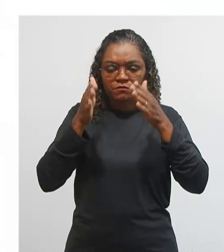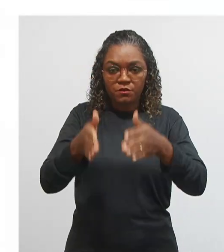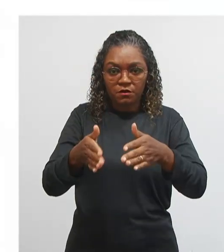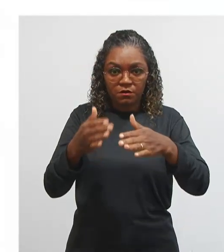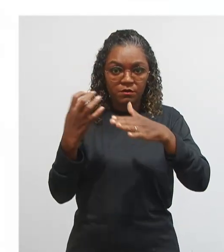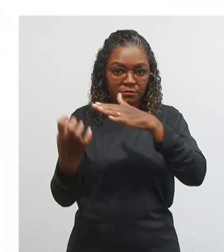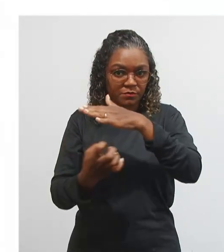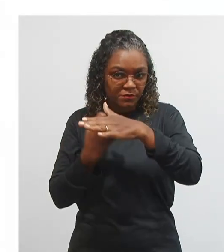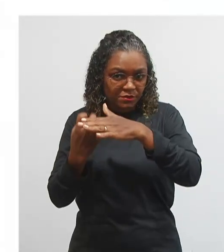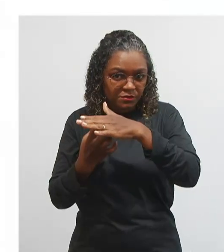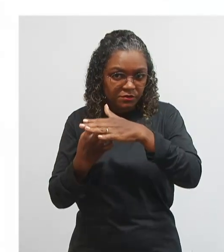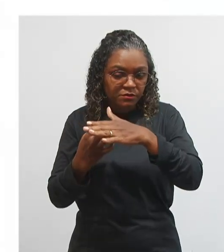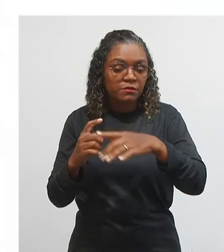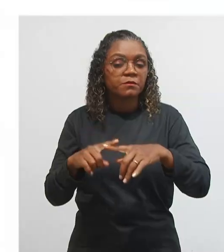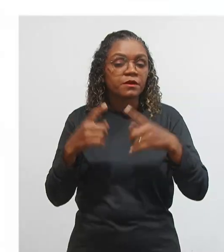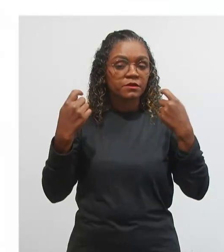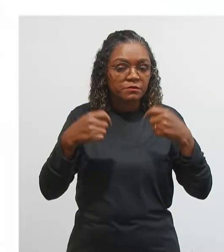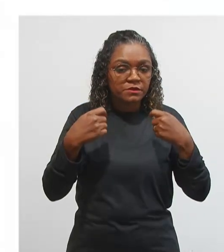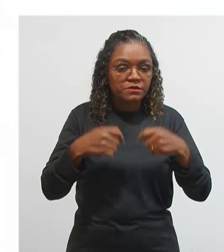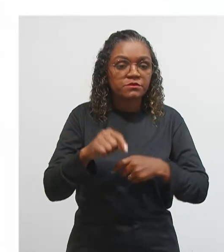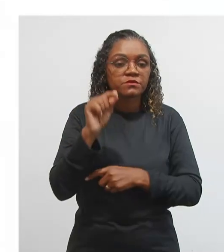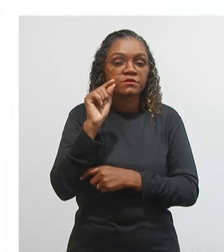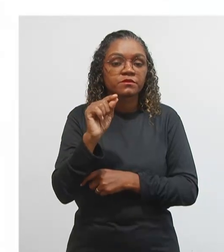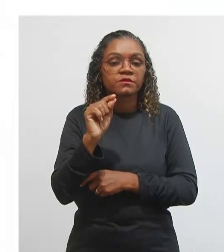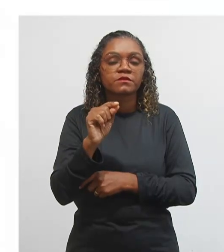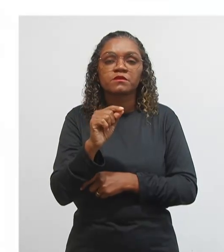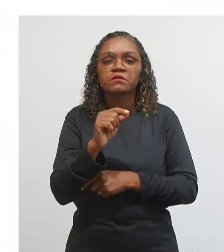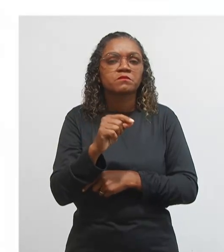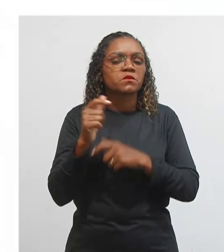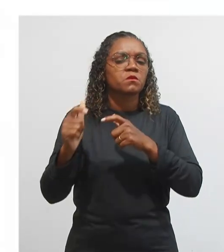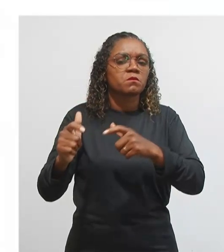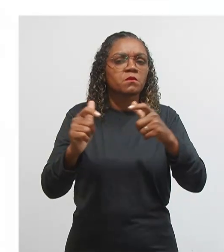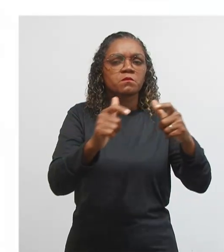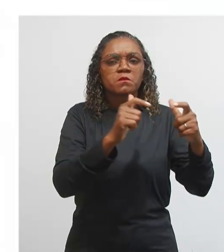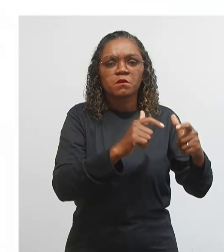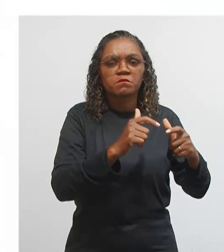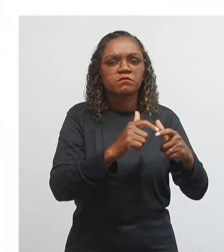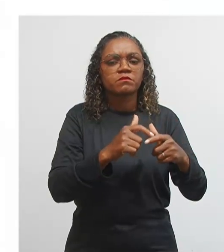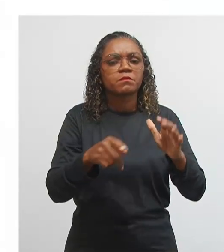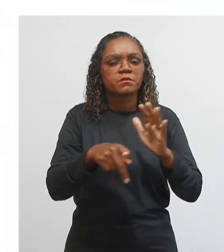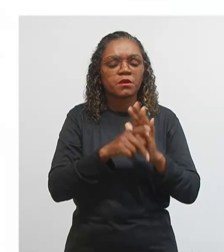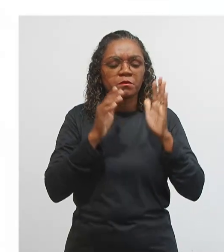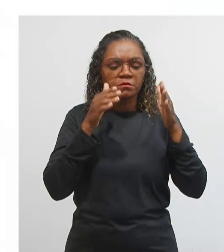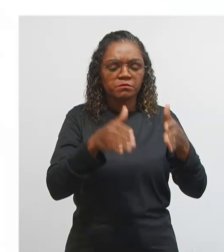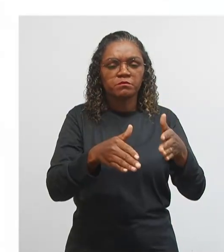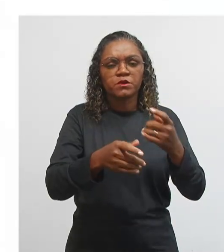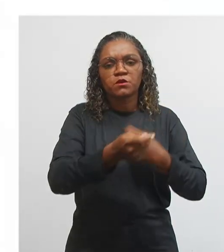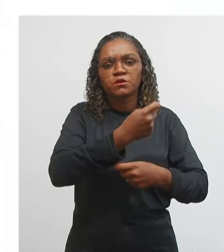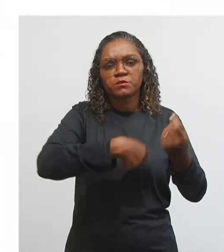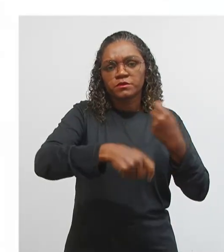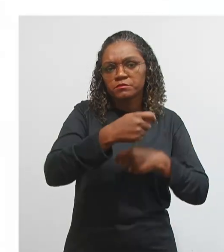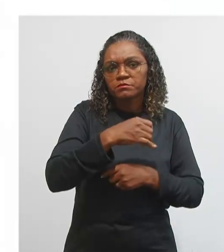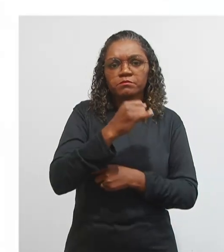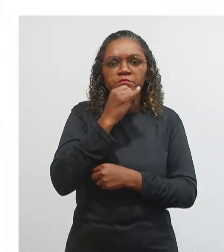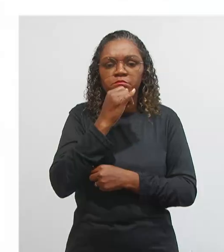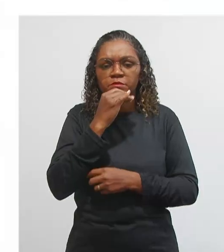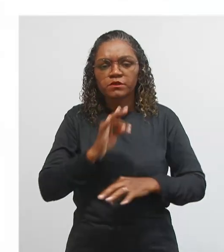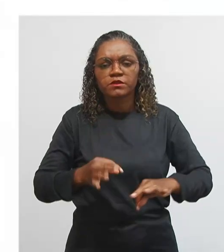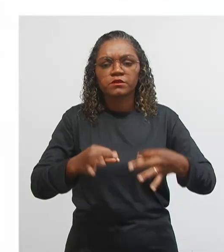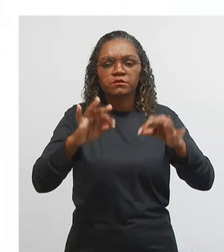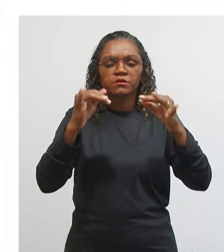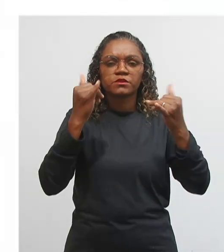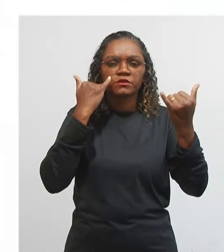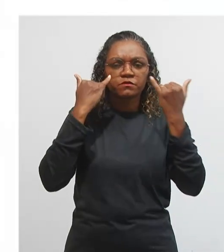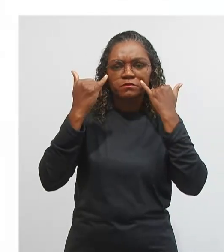eles podem ser o grande diferencial de qualquer segmento da economia. A tecnologia da informação, que hoje